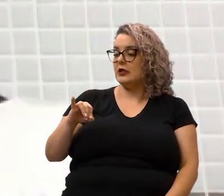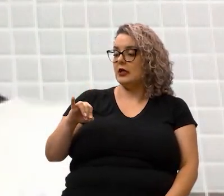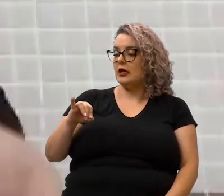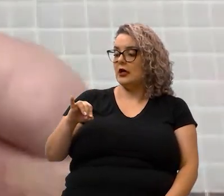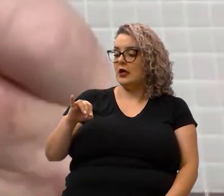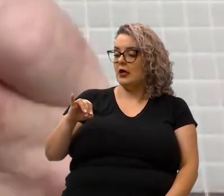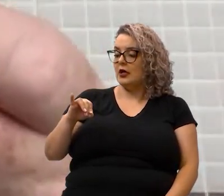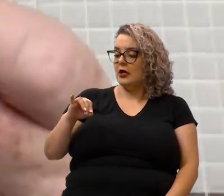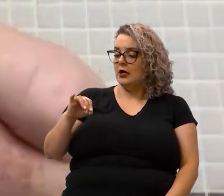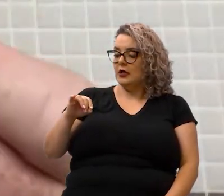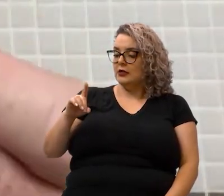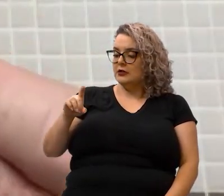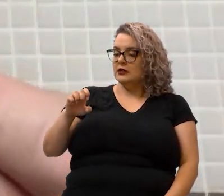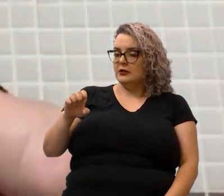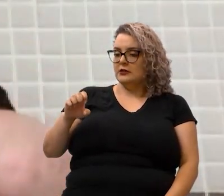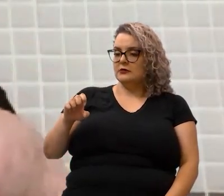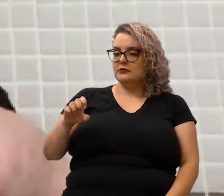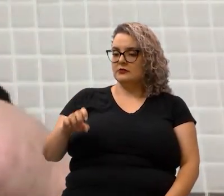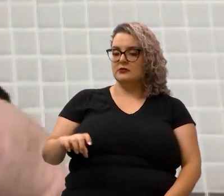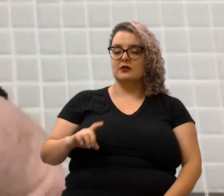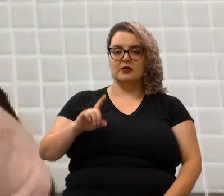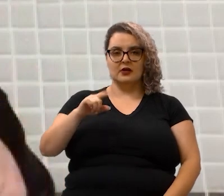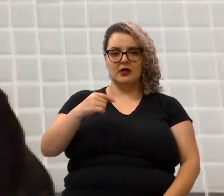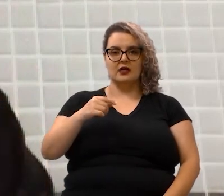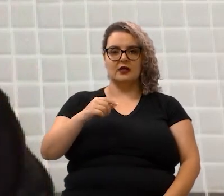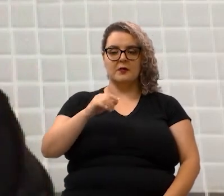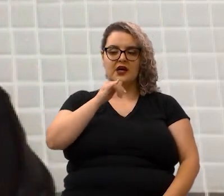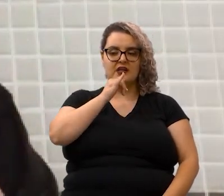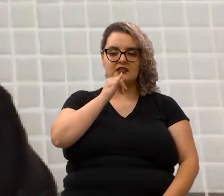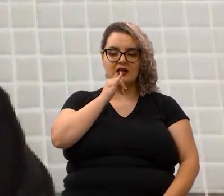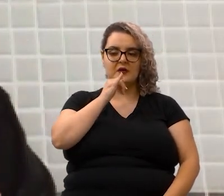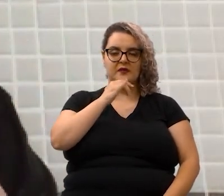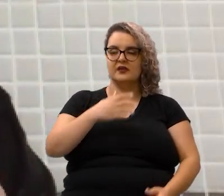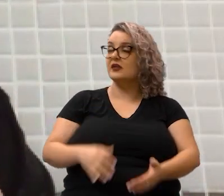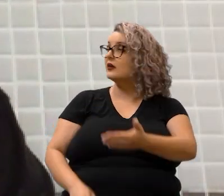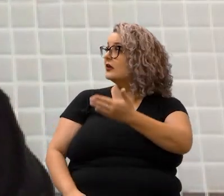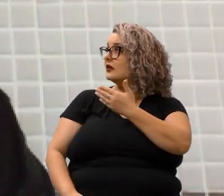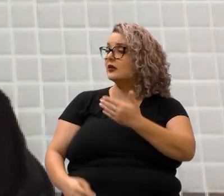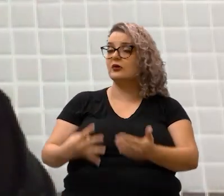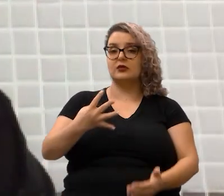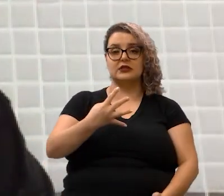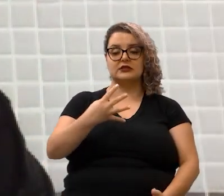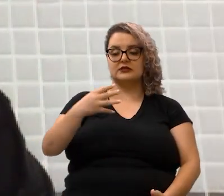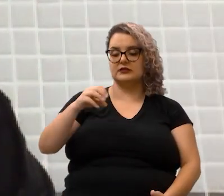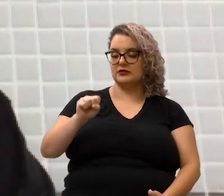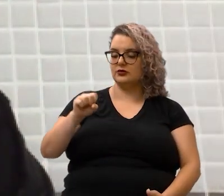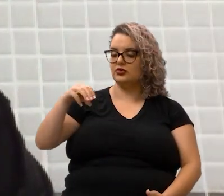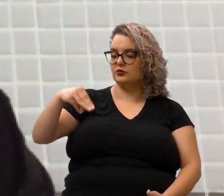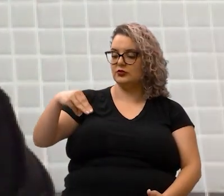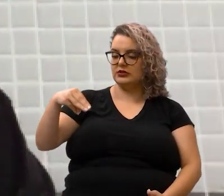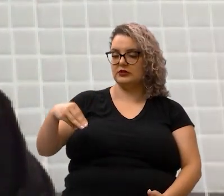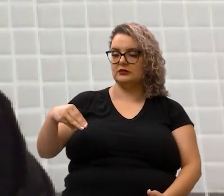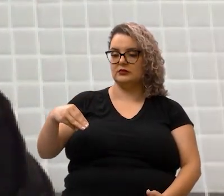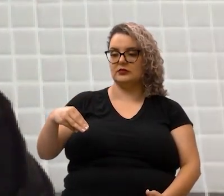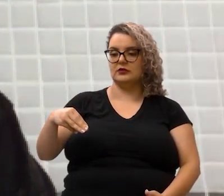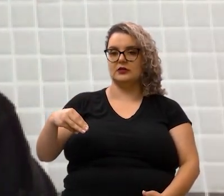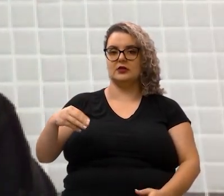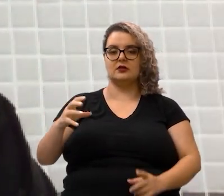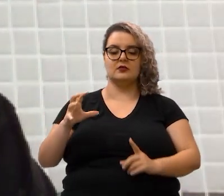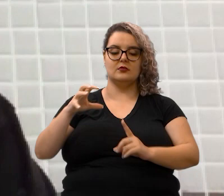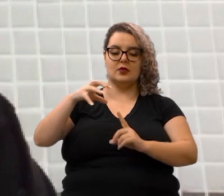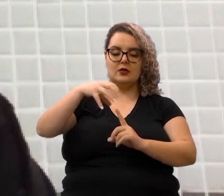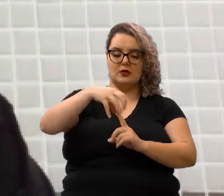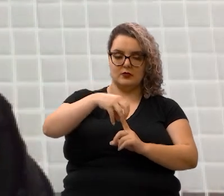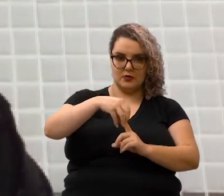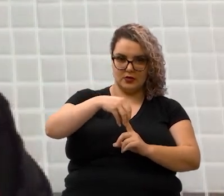exemplo, eu tenho aqui o ovo, vamos dizer que esse ovo ele tem 48 milímetros de diâmetro. Eu vou